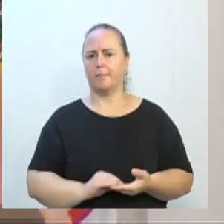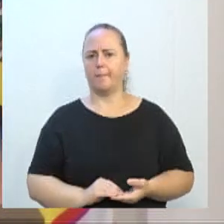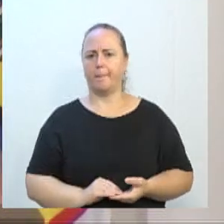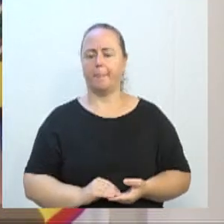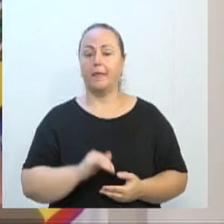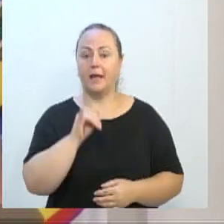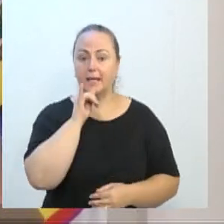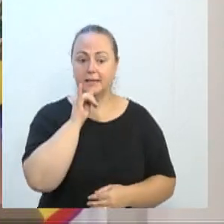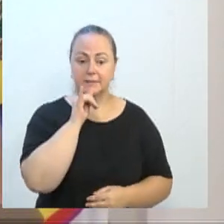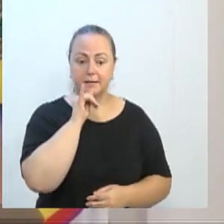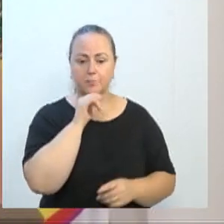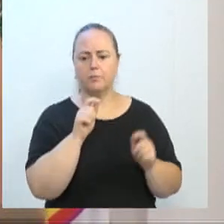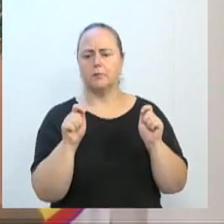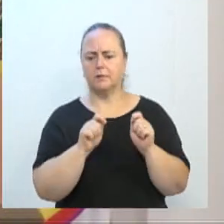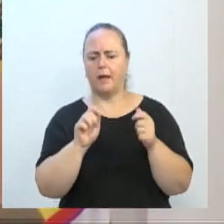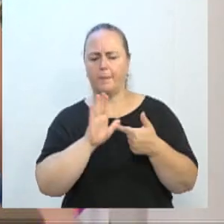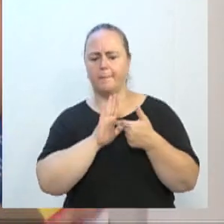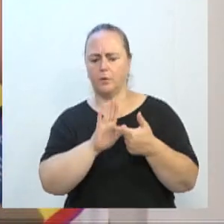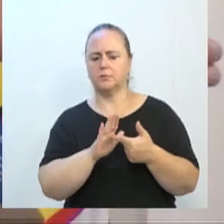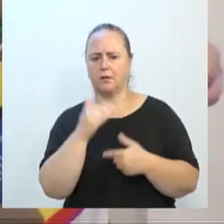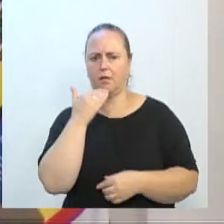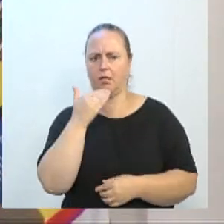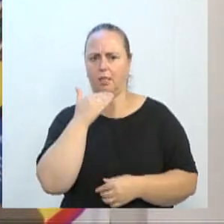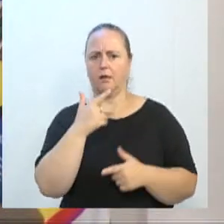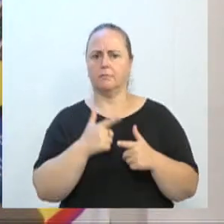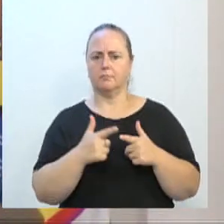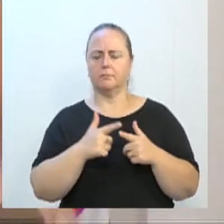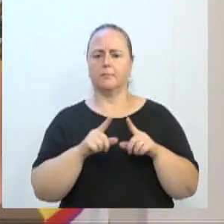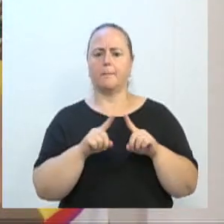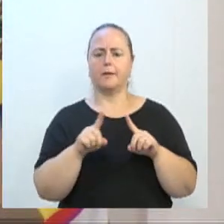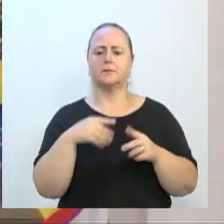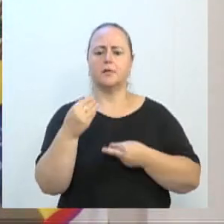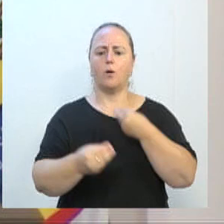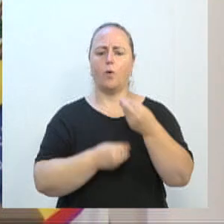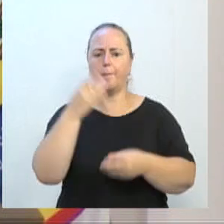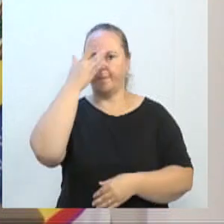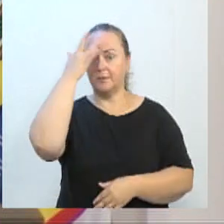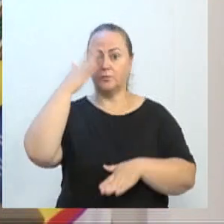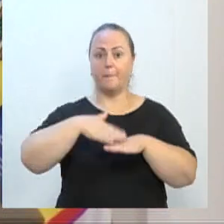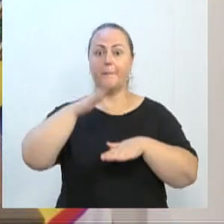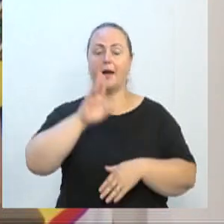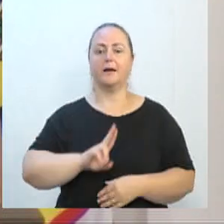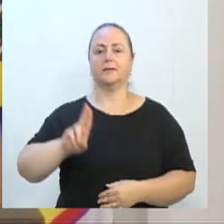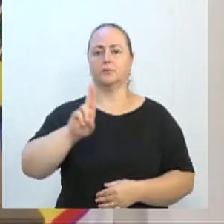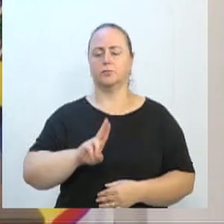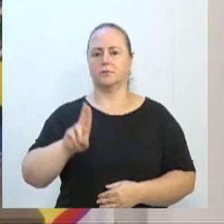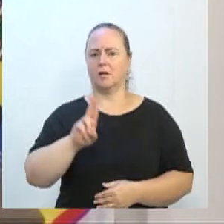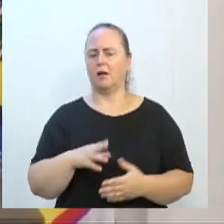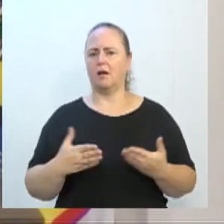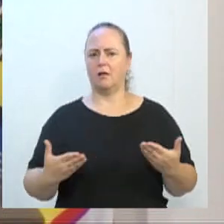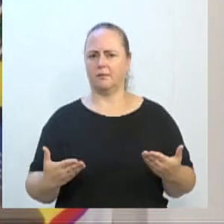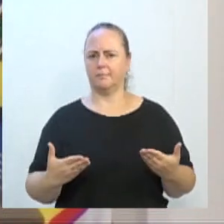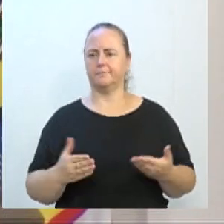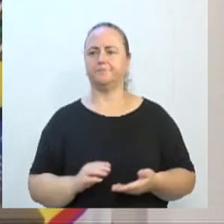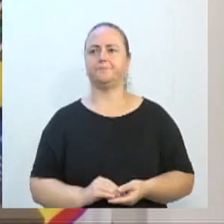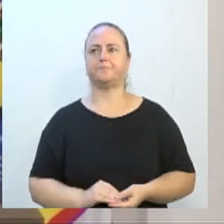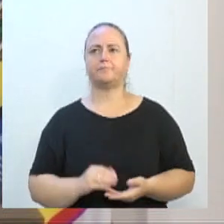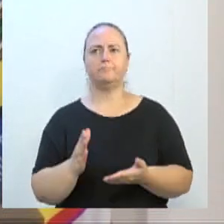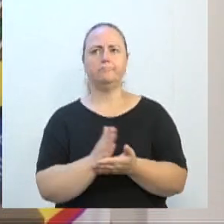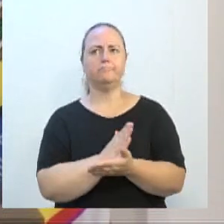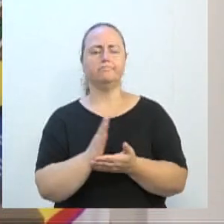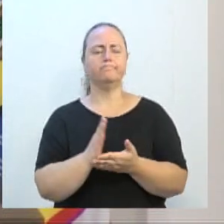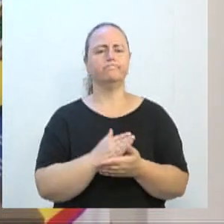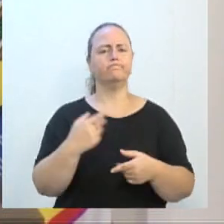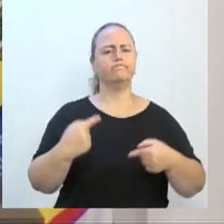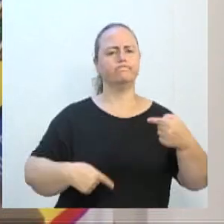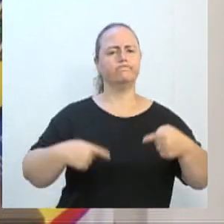o déficit, como fazer com que a gente tenha mais usuários do sistema? E me causa estranheza quando eu vejo algumas discussões em